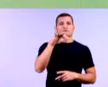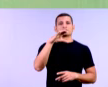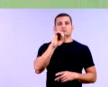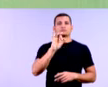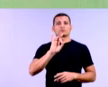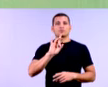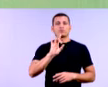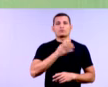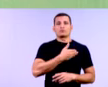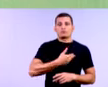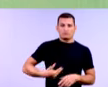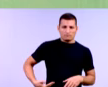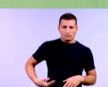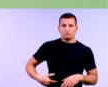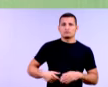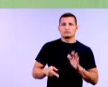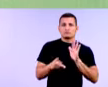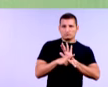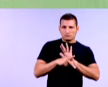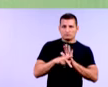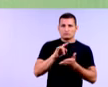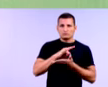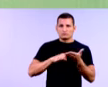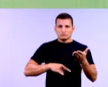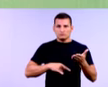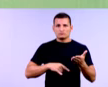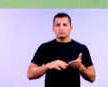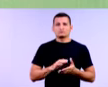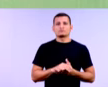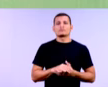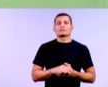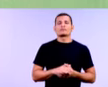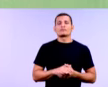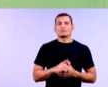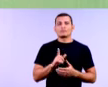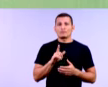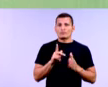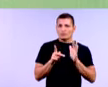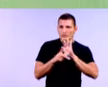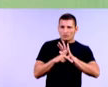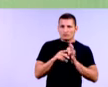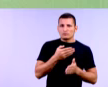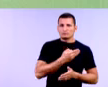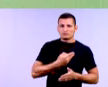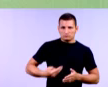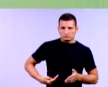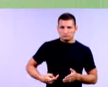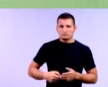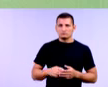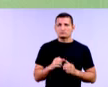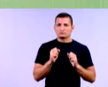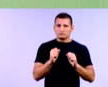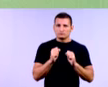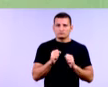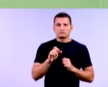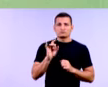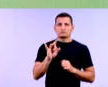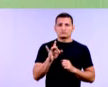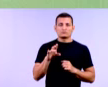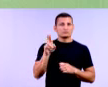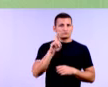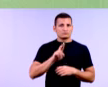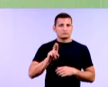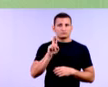públicos. É um documento de uso exclusivo de órgãos públicos. Pode ser emitido somente por